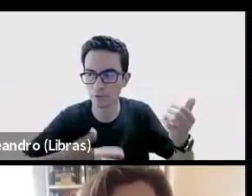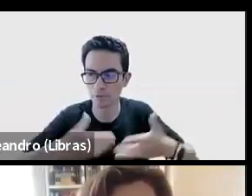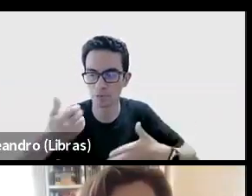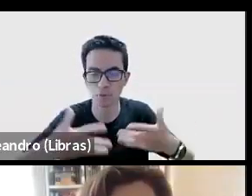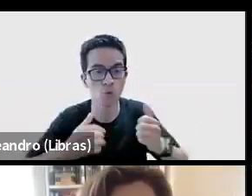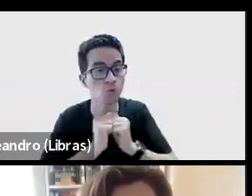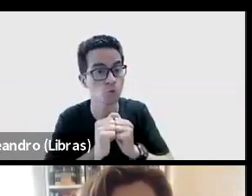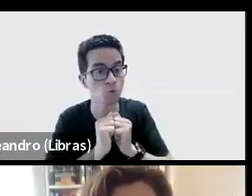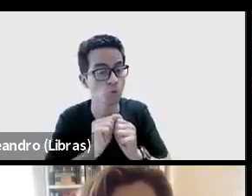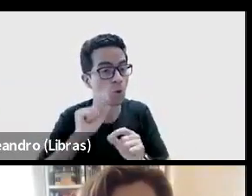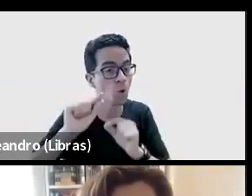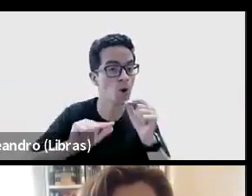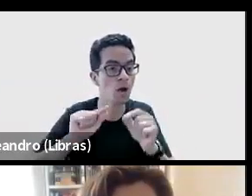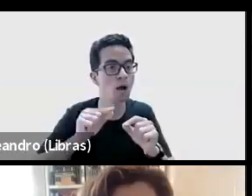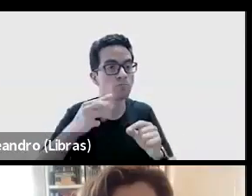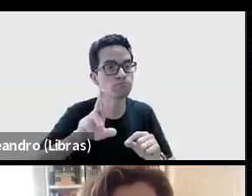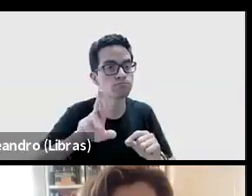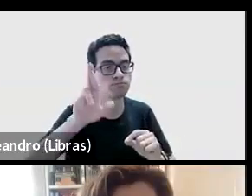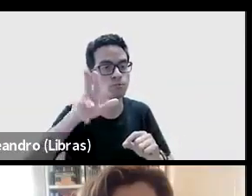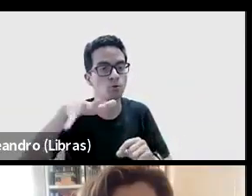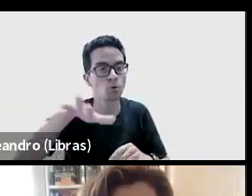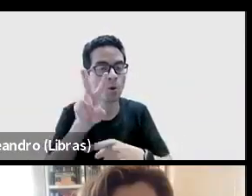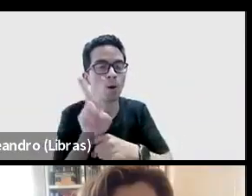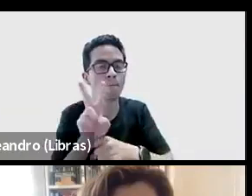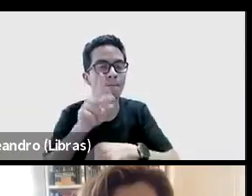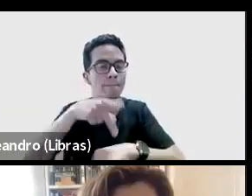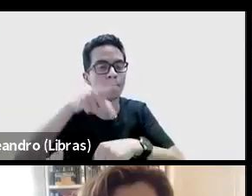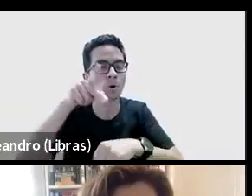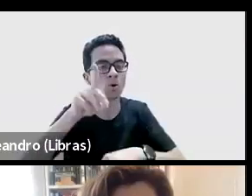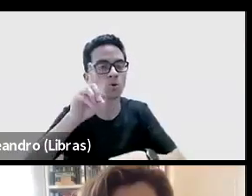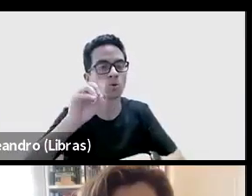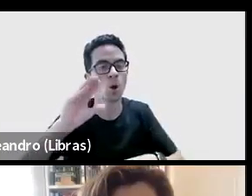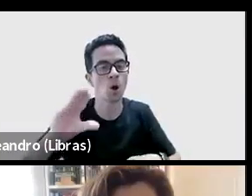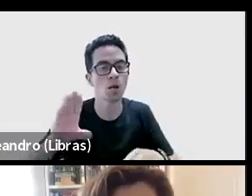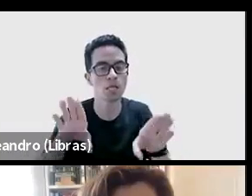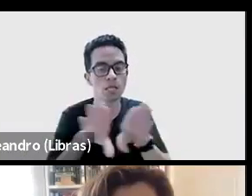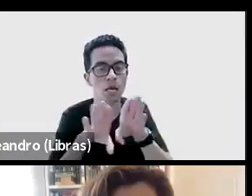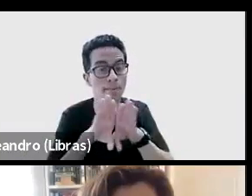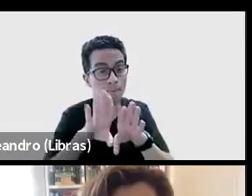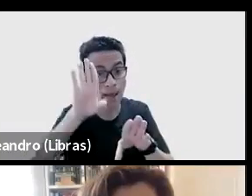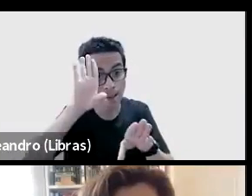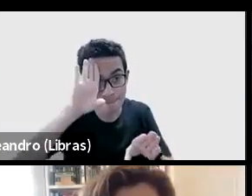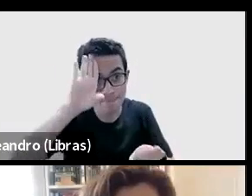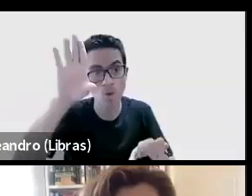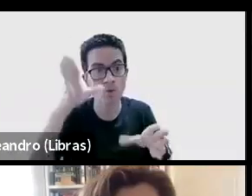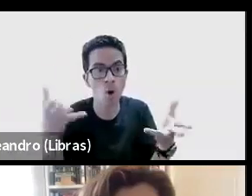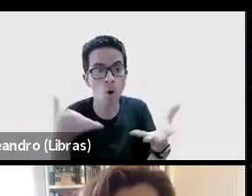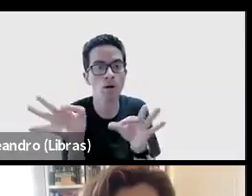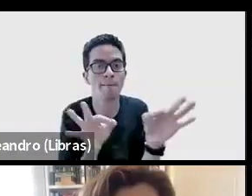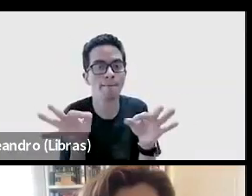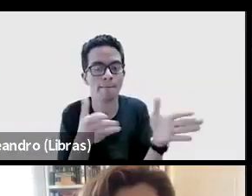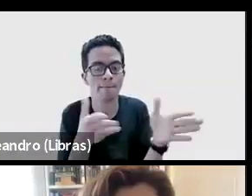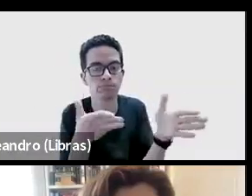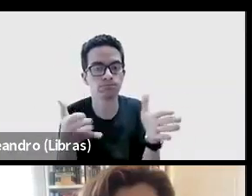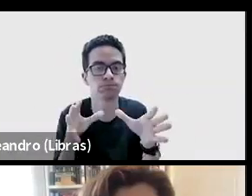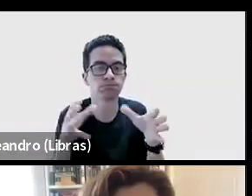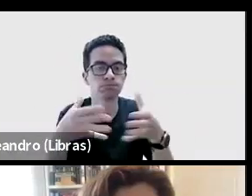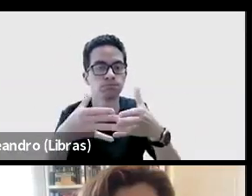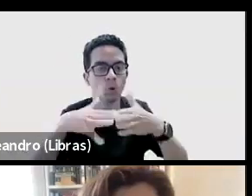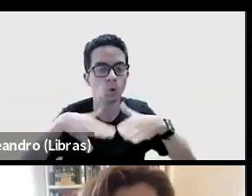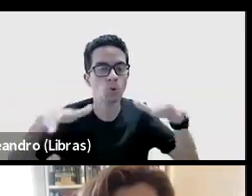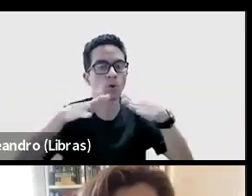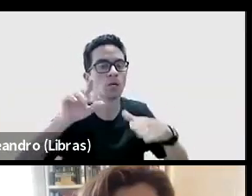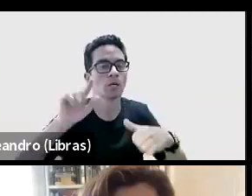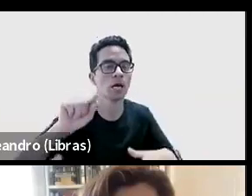com as minhas supervisionandas de pós-doc. Hoje, especialmente, essa organização parte de um trabalho que a Larissa